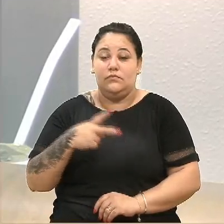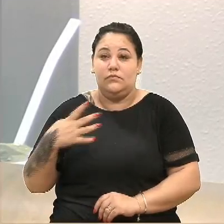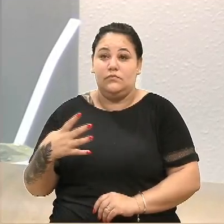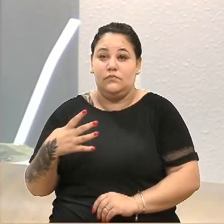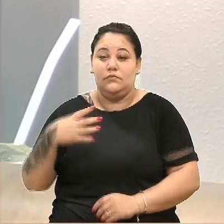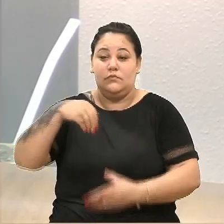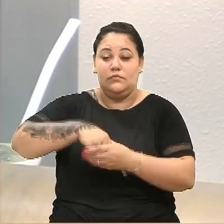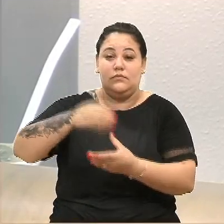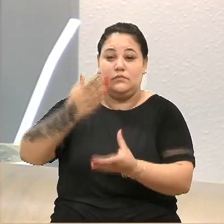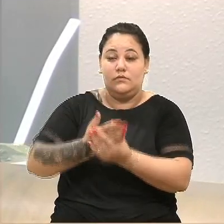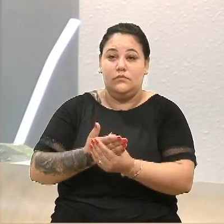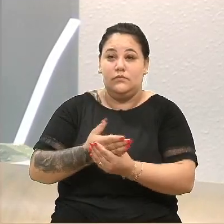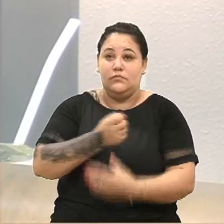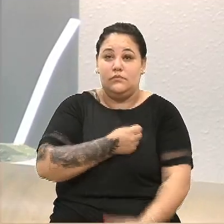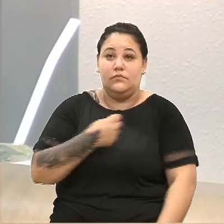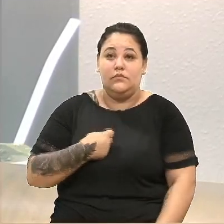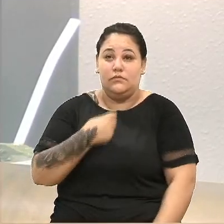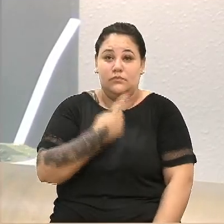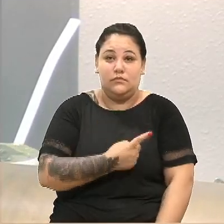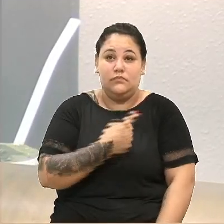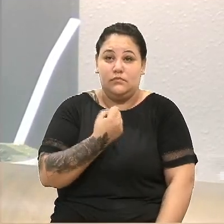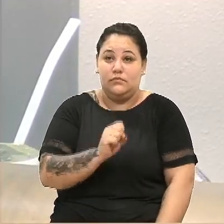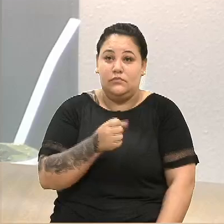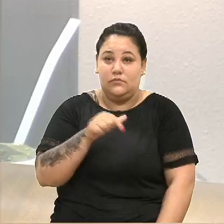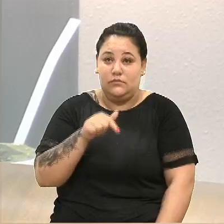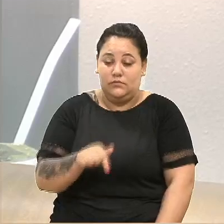146/2024, contido no processo número